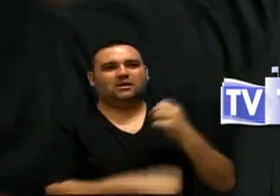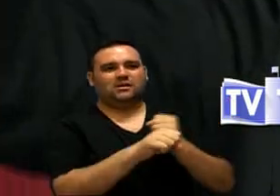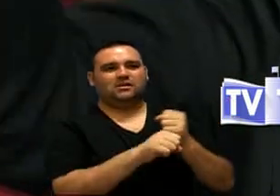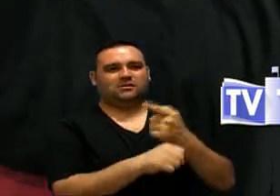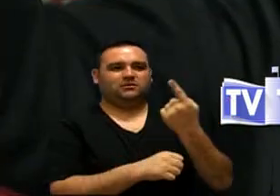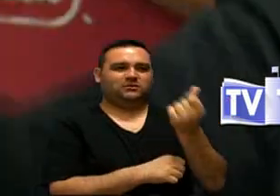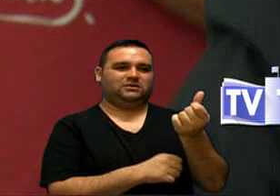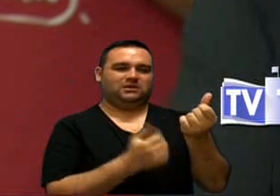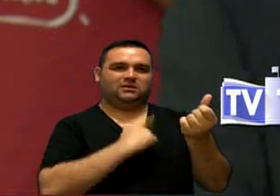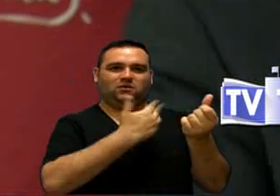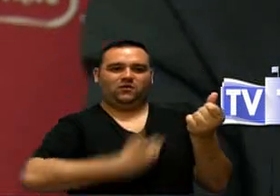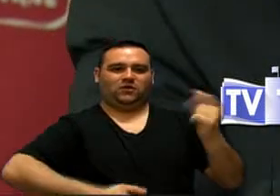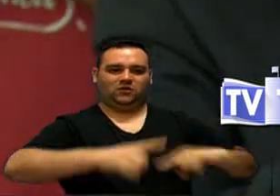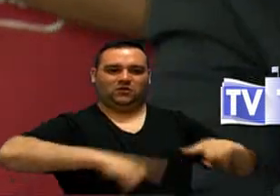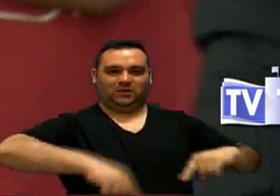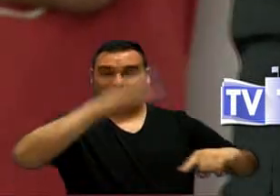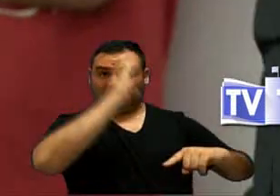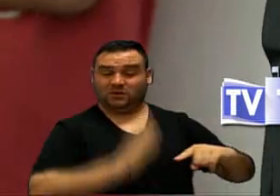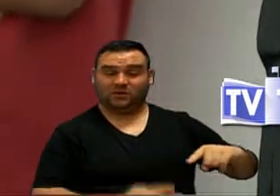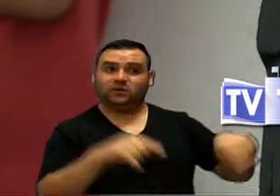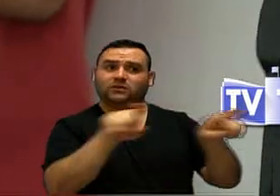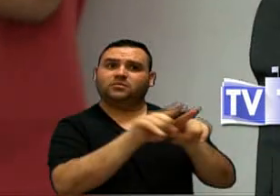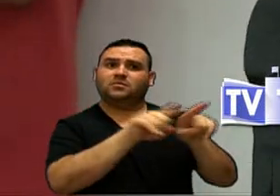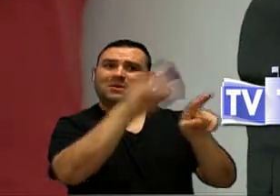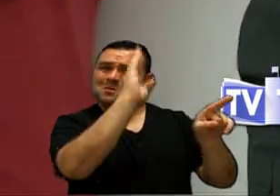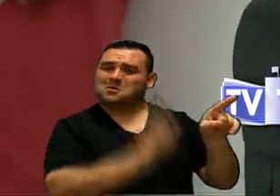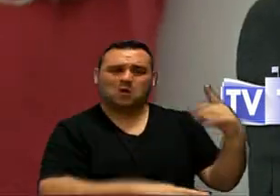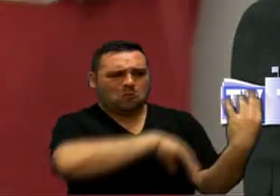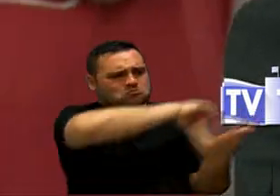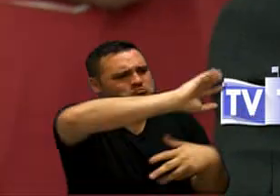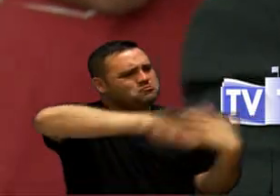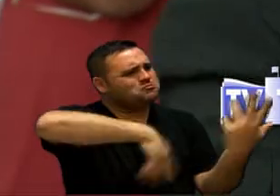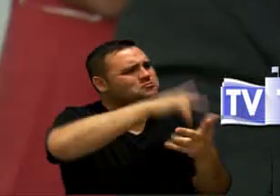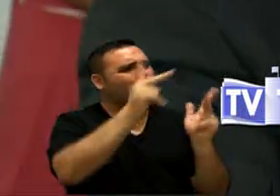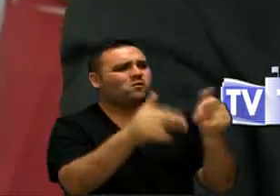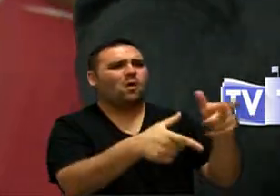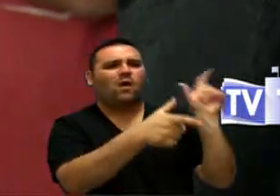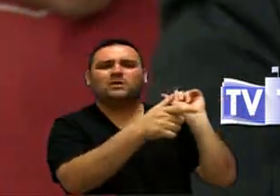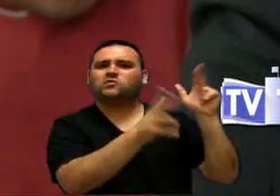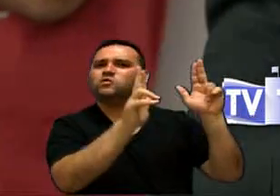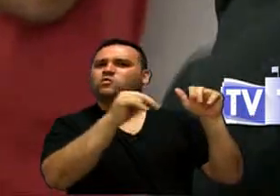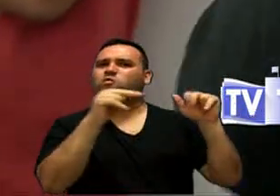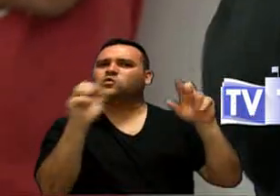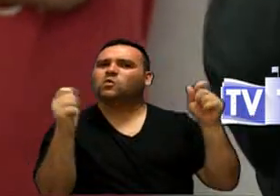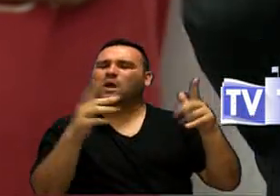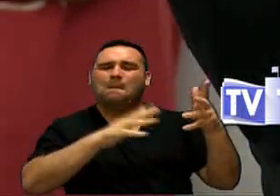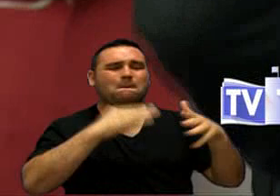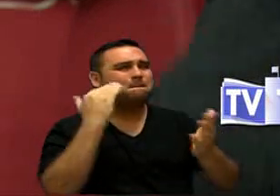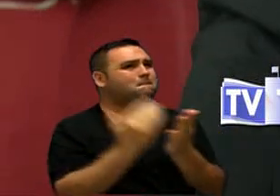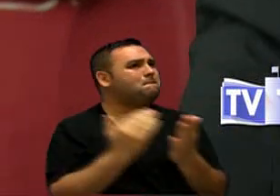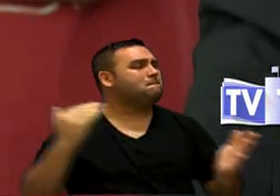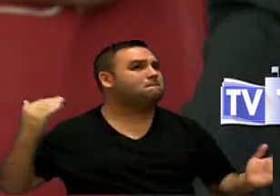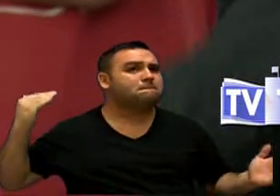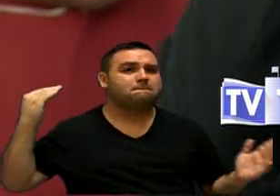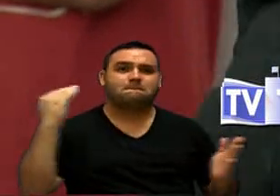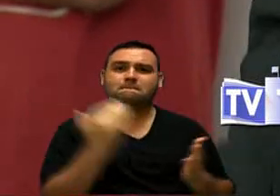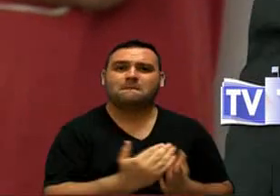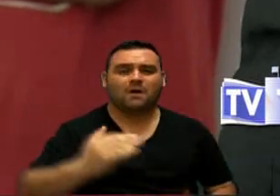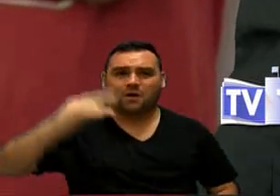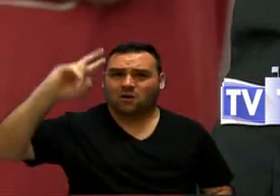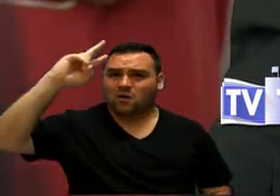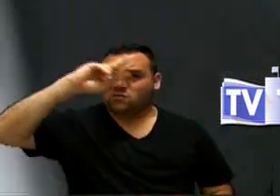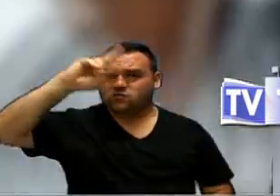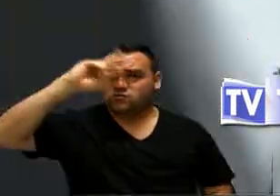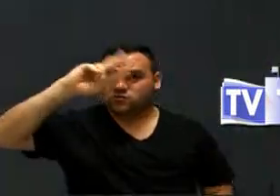que eles governaram o país e mergulharam o país num caos sem precedentes. O maior foi a maior